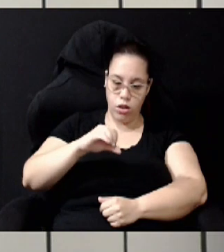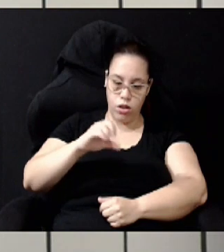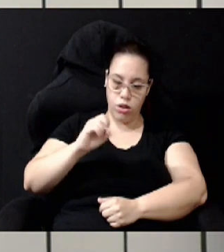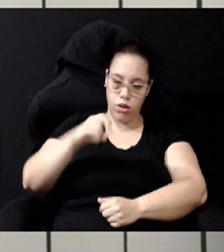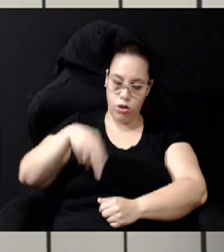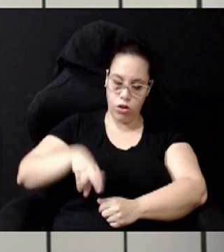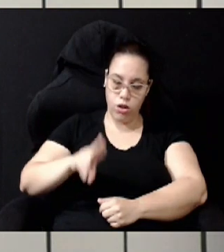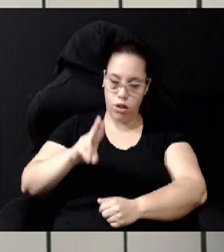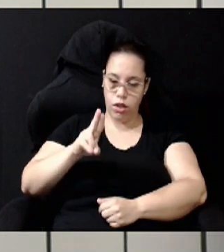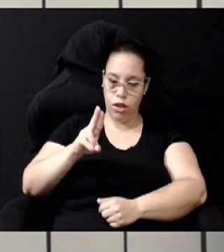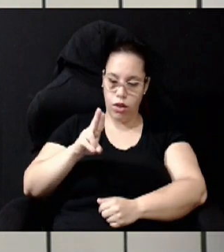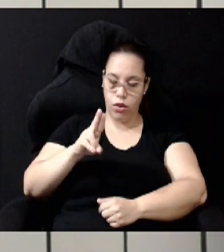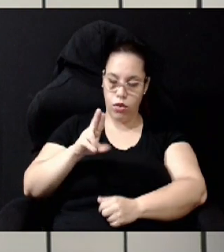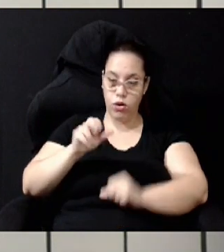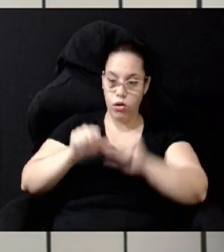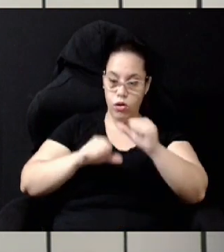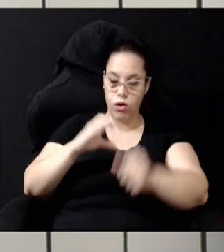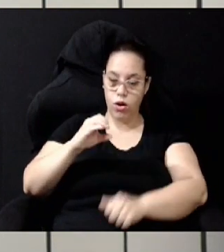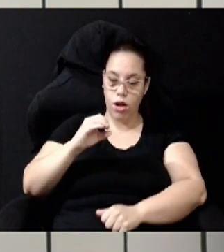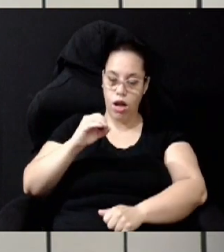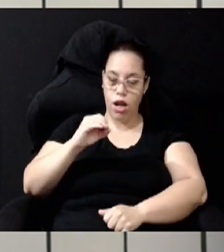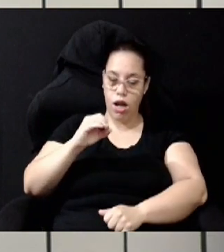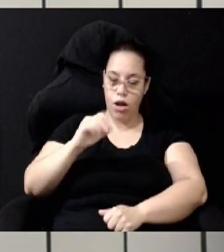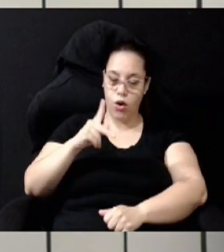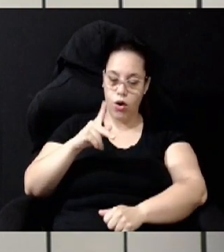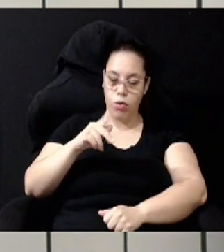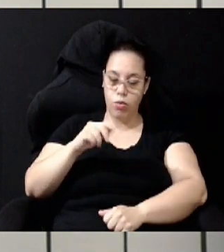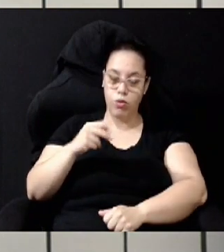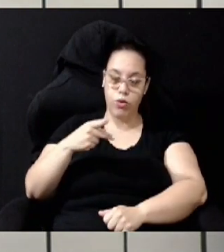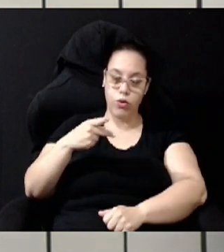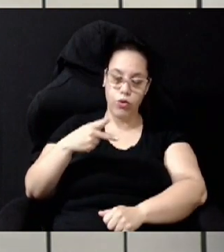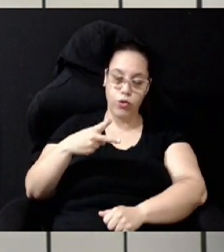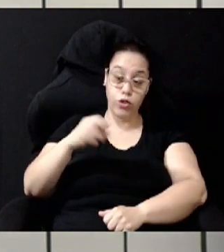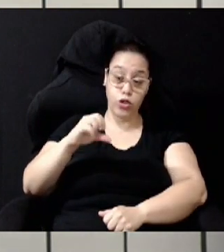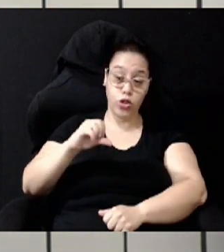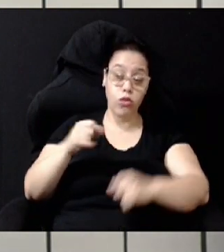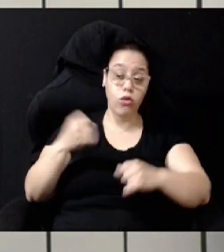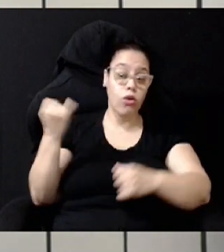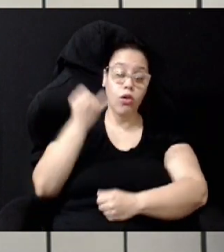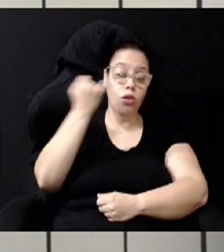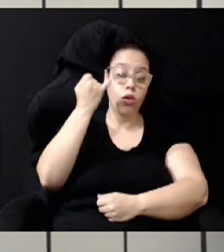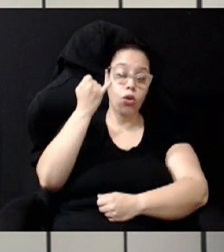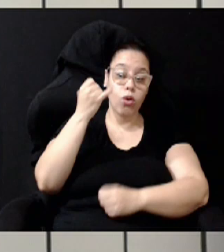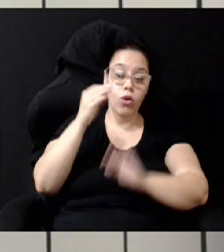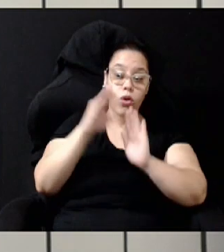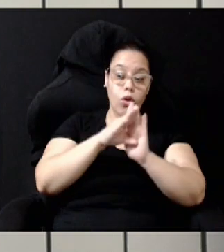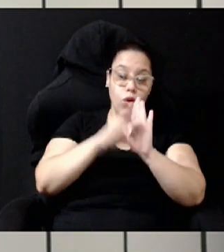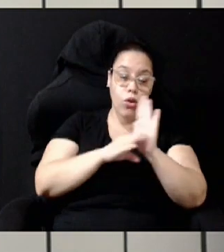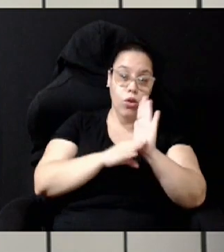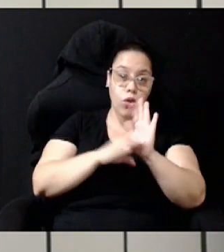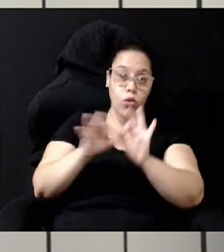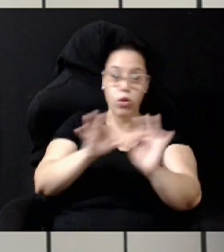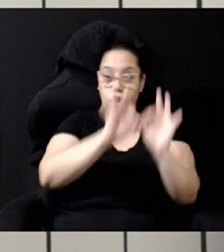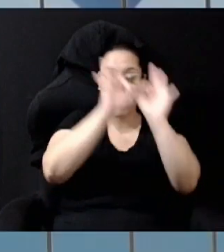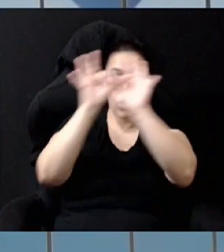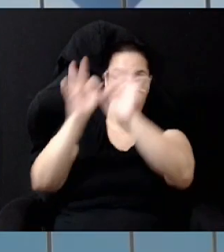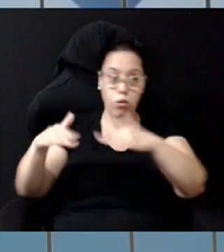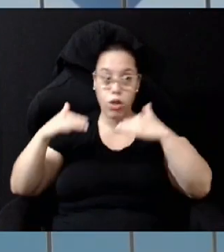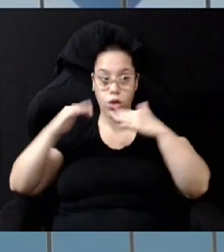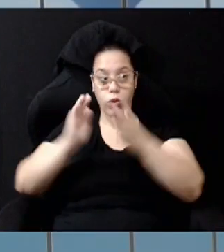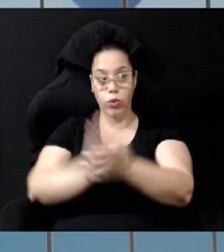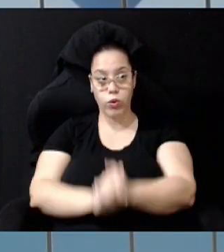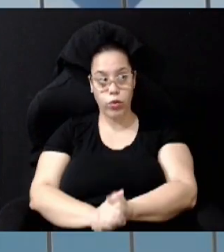a COP29. Qual foi a importância e o conteúdo para quem está nos acompanhando? Bom, a